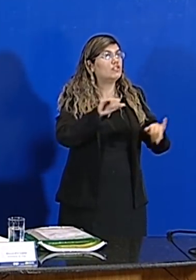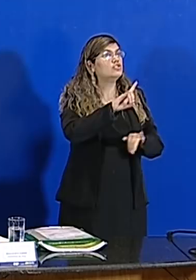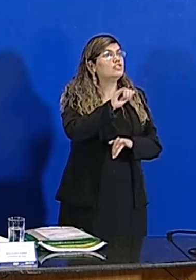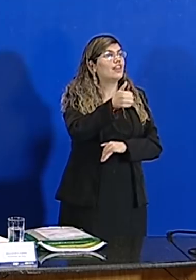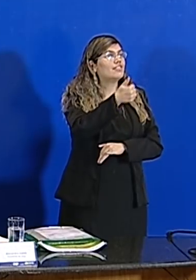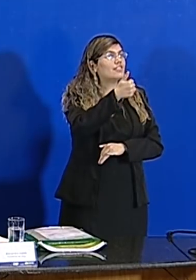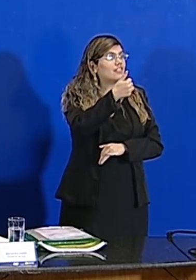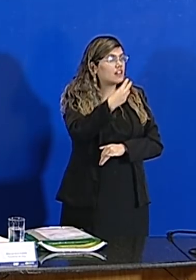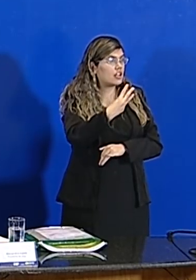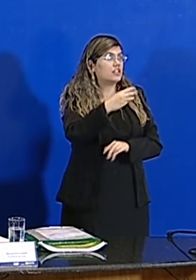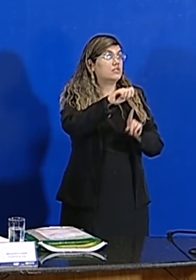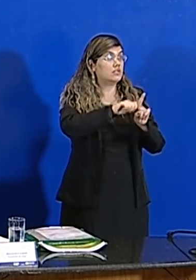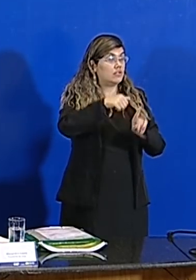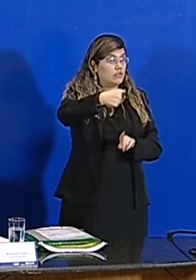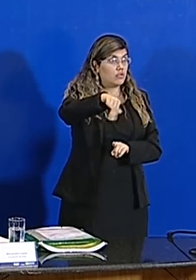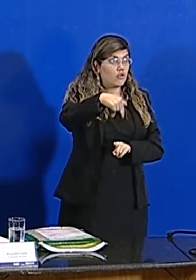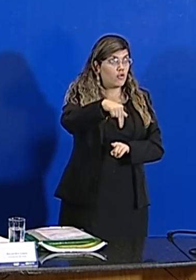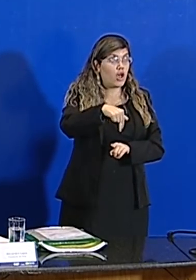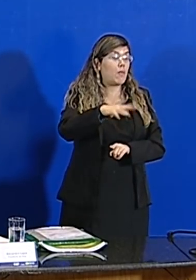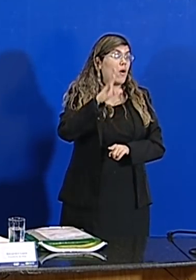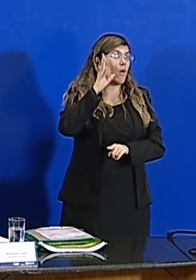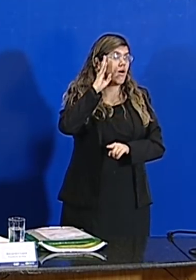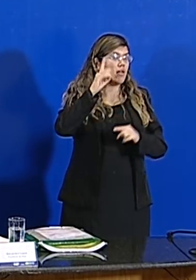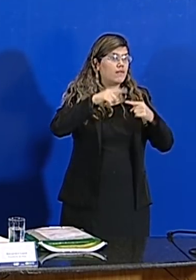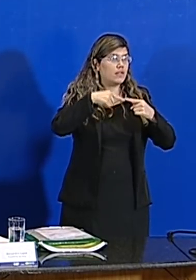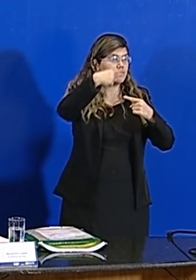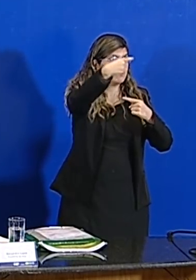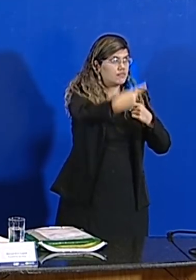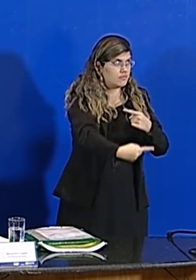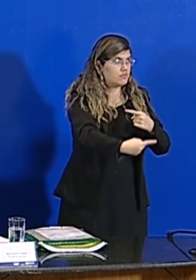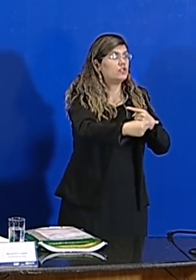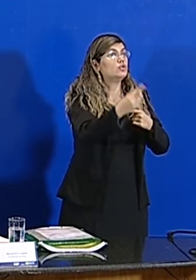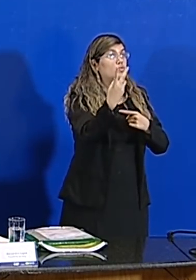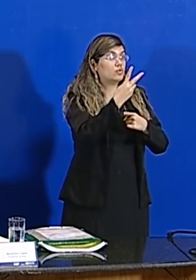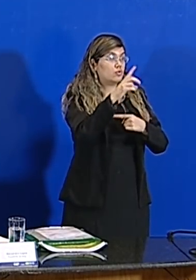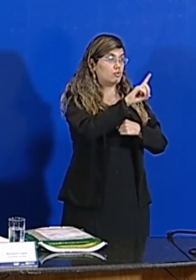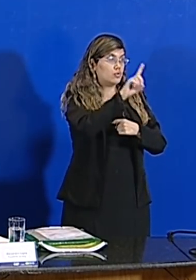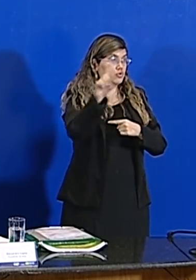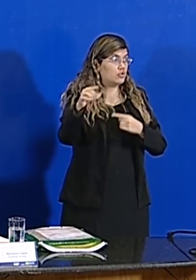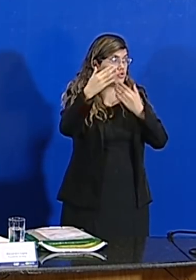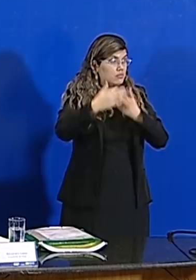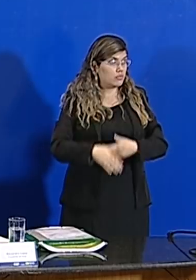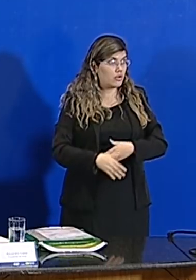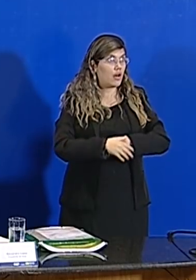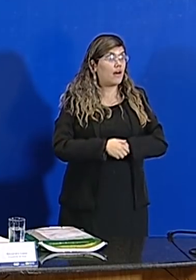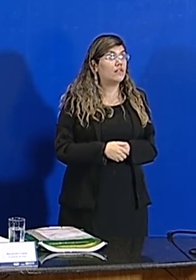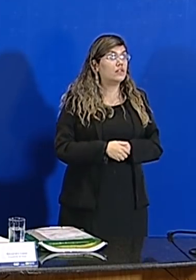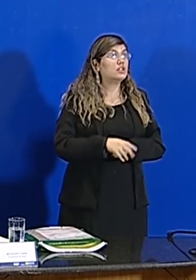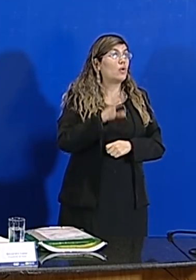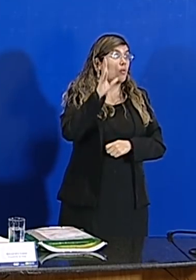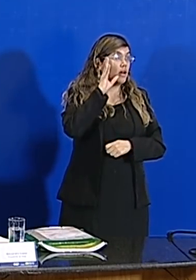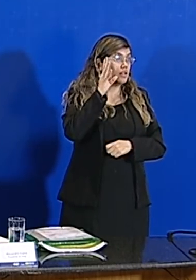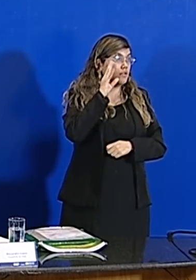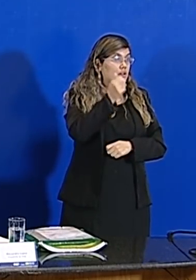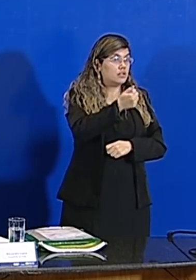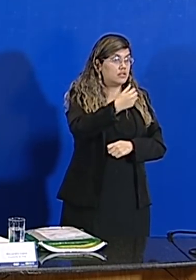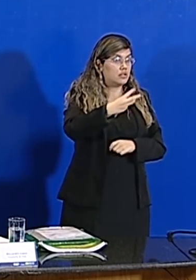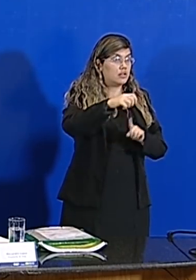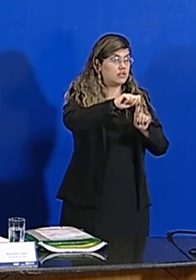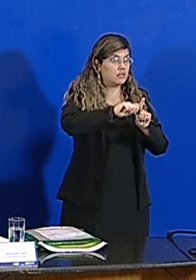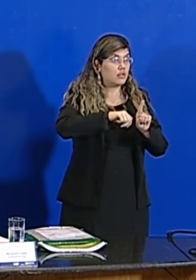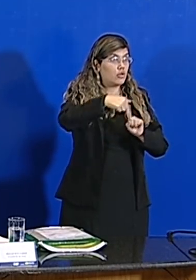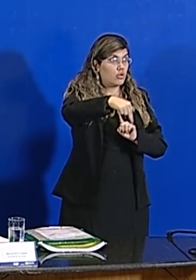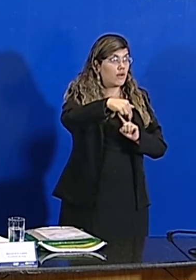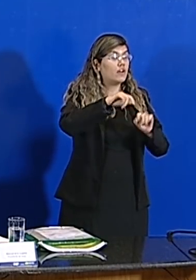novembro, na quarta-feira seguinte ao segundo dia de prova. Então, na quarta-feira, 13 de novembro, nós vamos